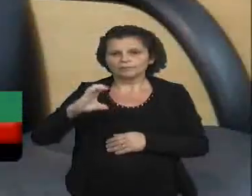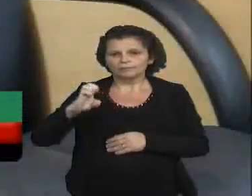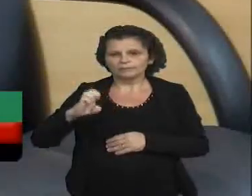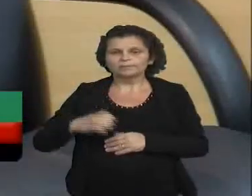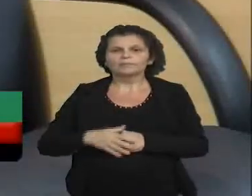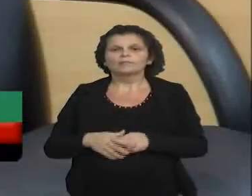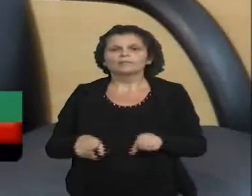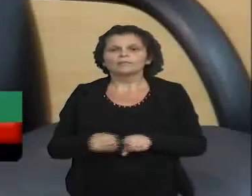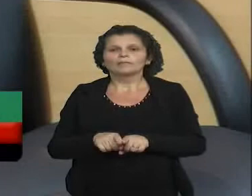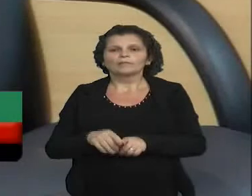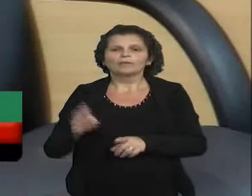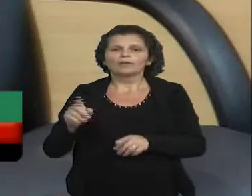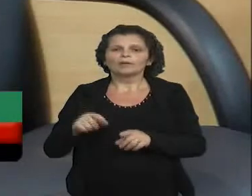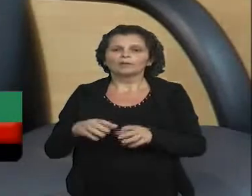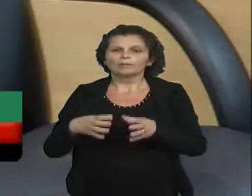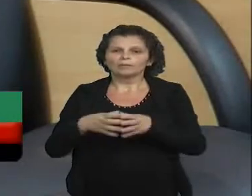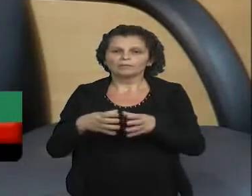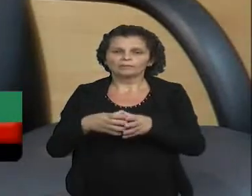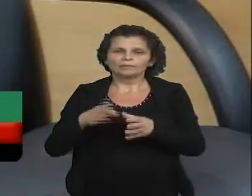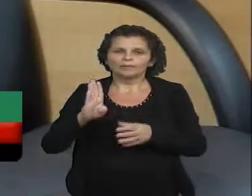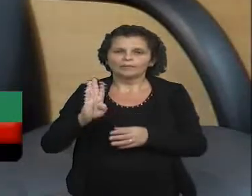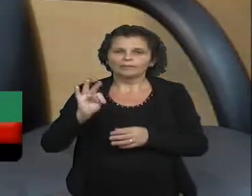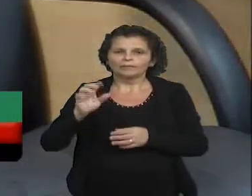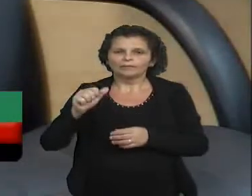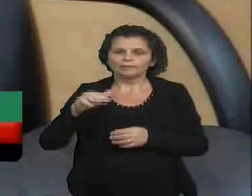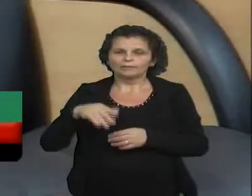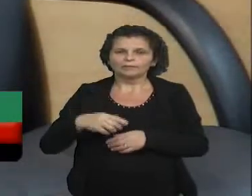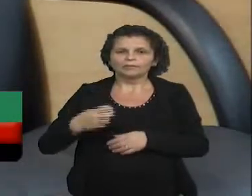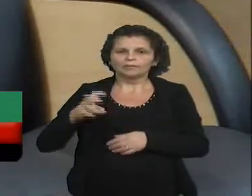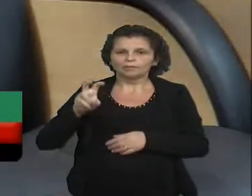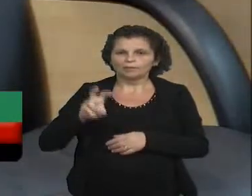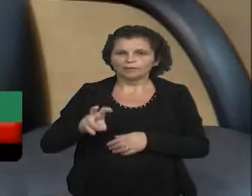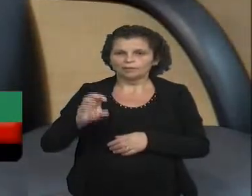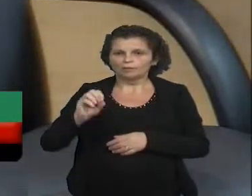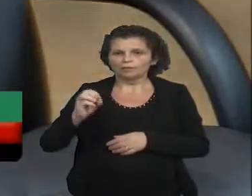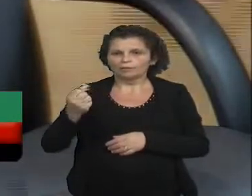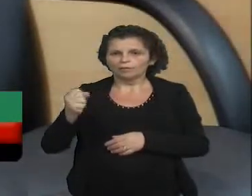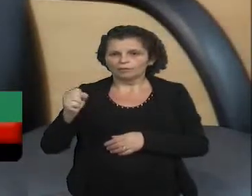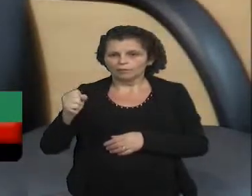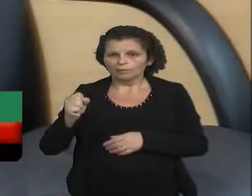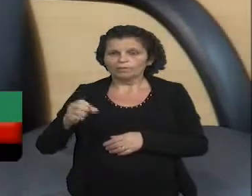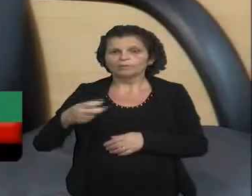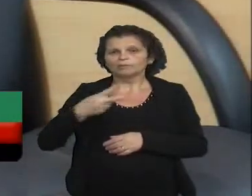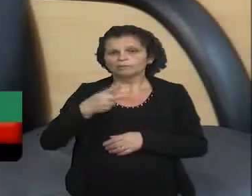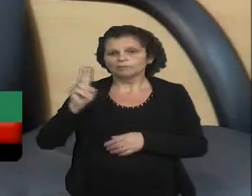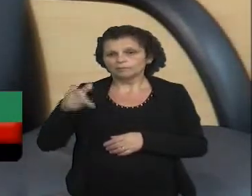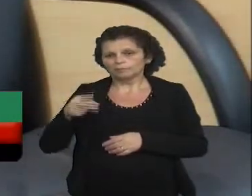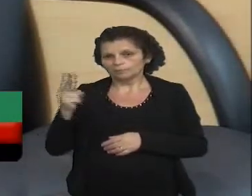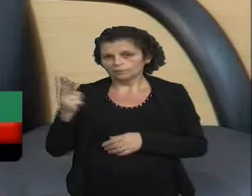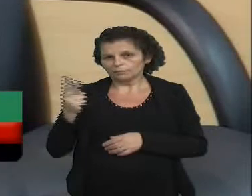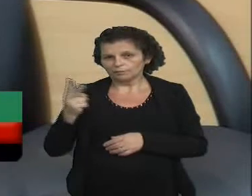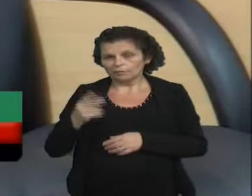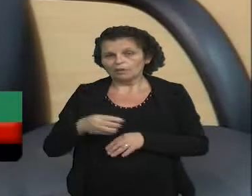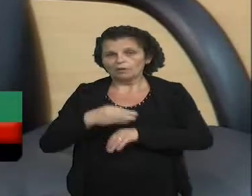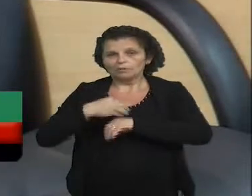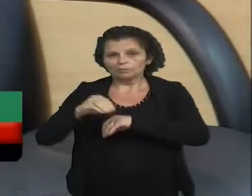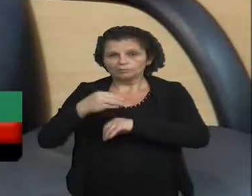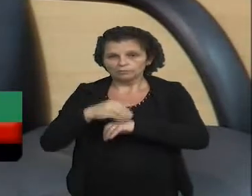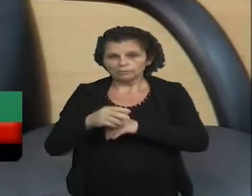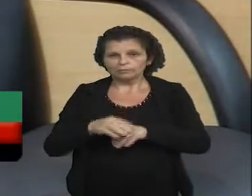nobre vereador Batista, comunidade. Indicação de número 5008 de 2022. Indica-se à